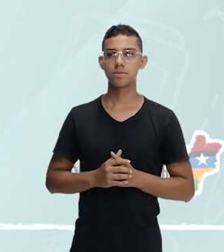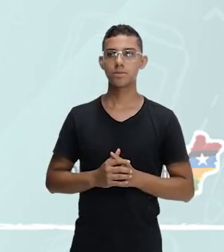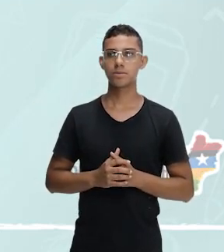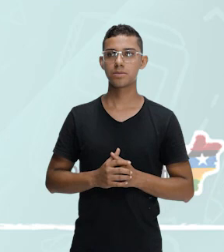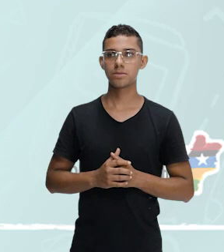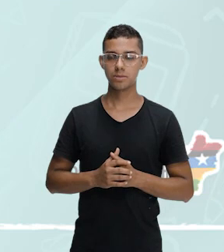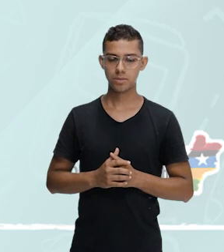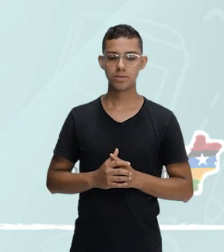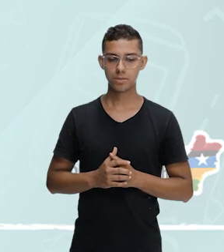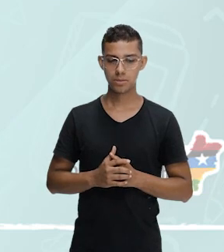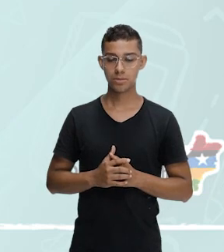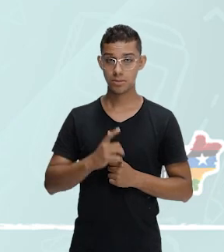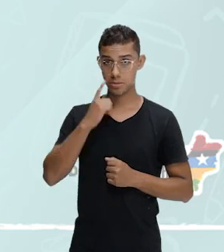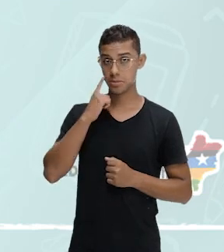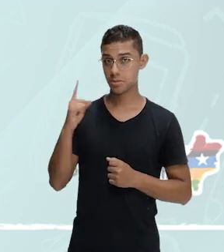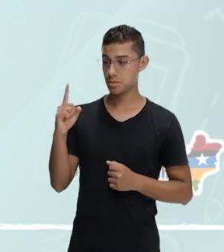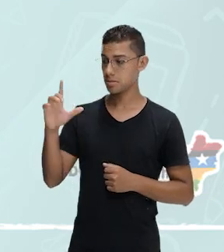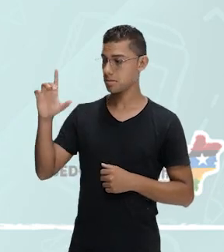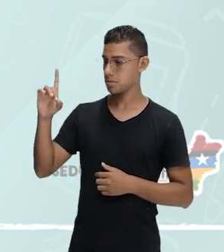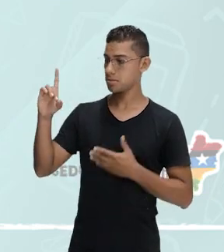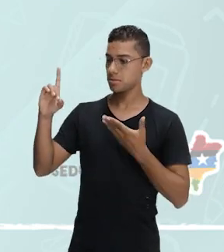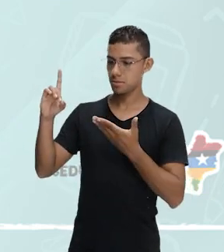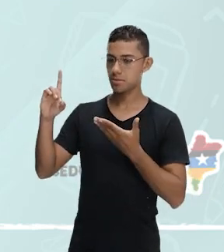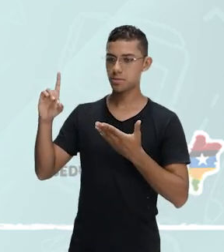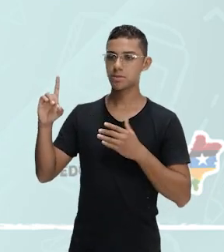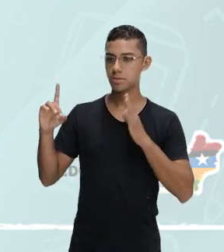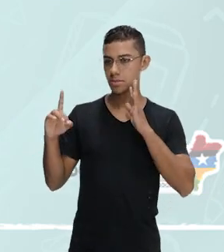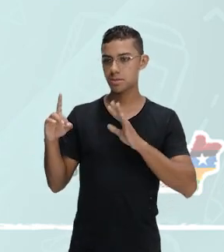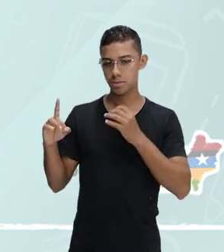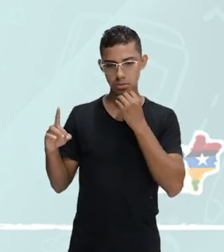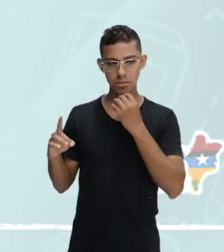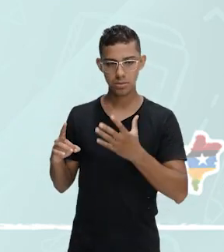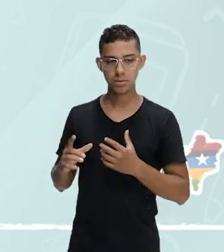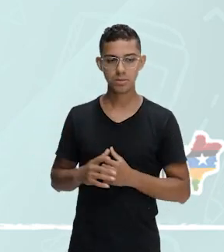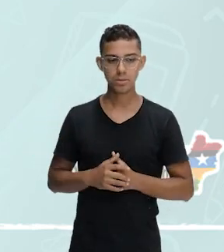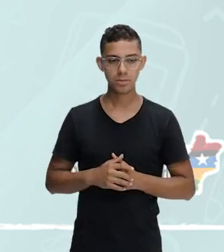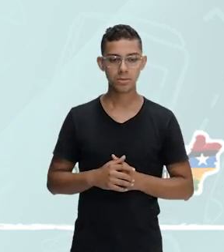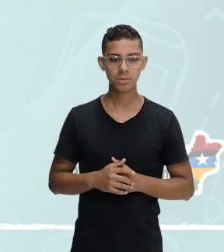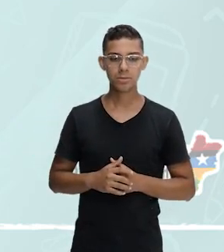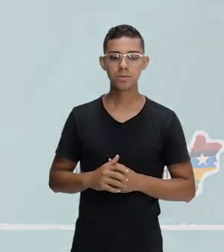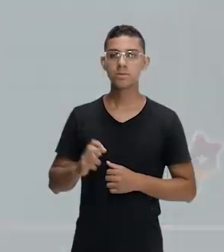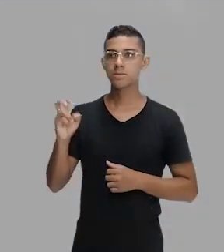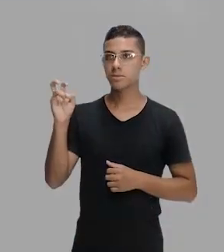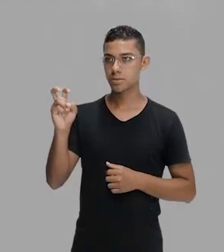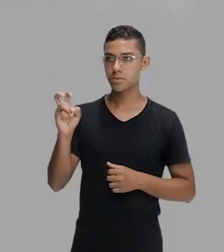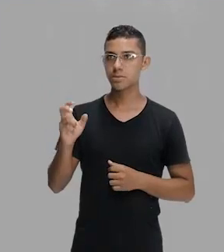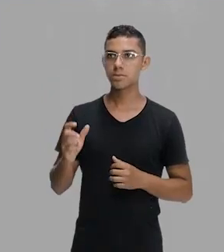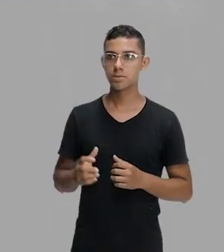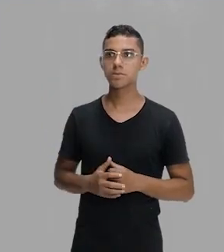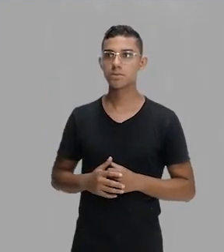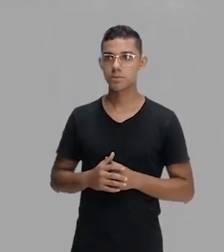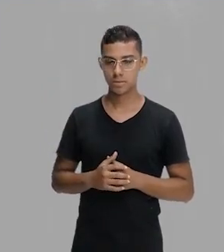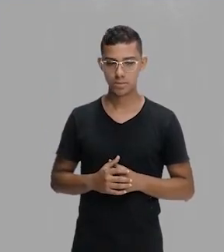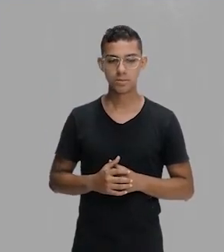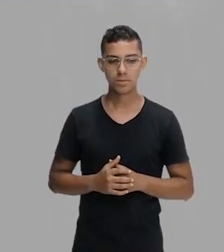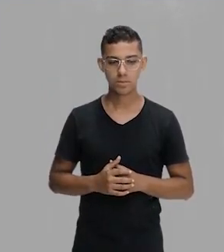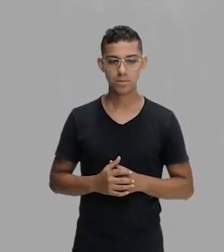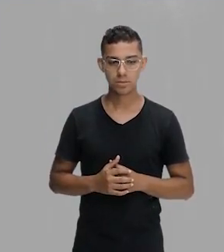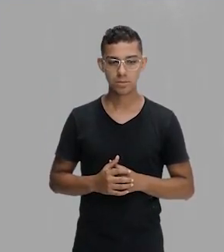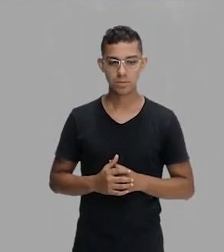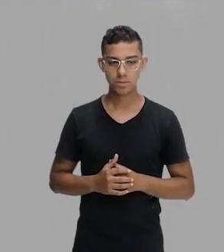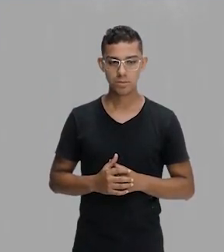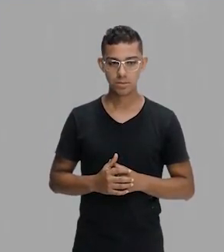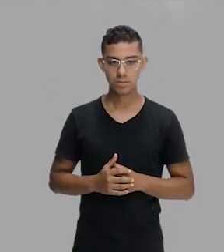aí na letra D, que vai ficar muito bacana aí essa resposta. Vamos para a quinta